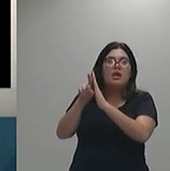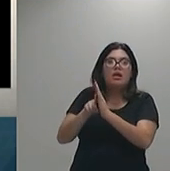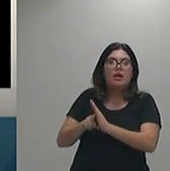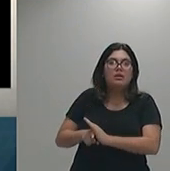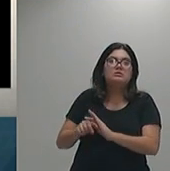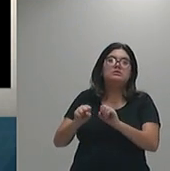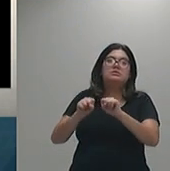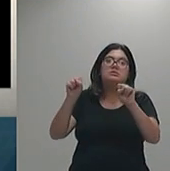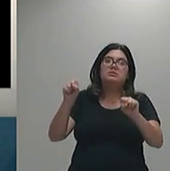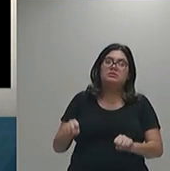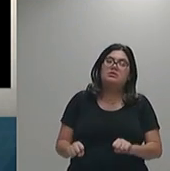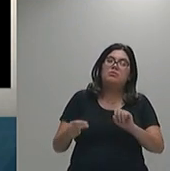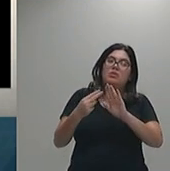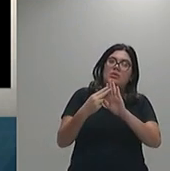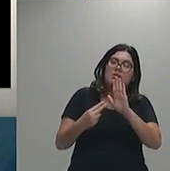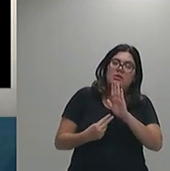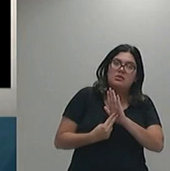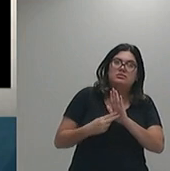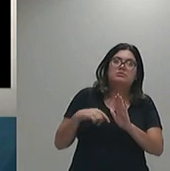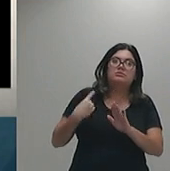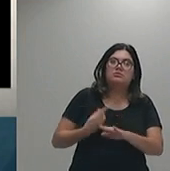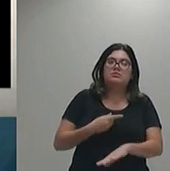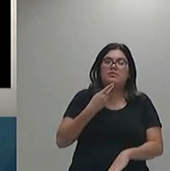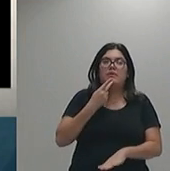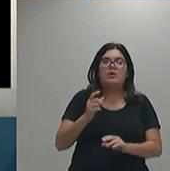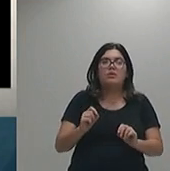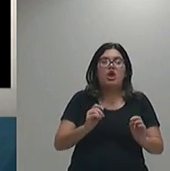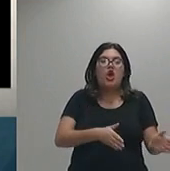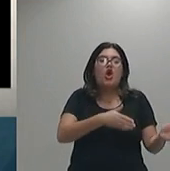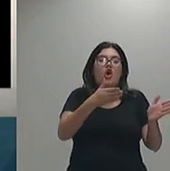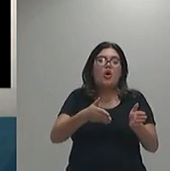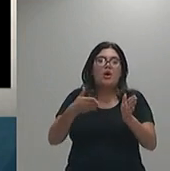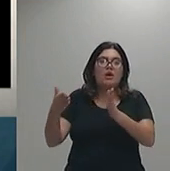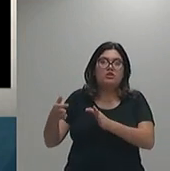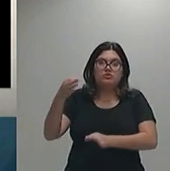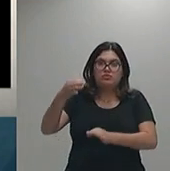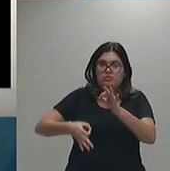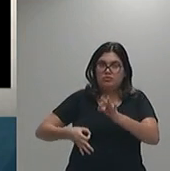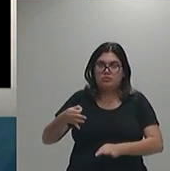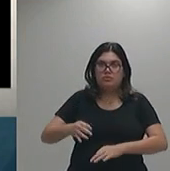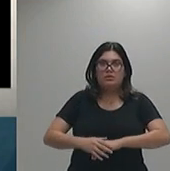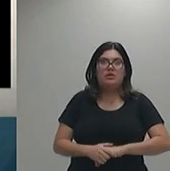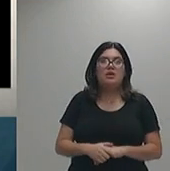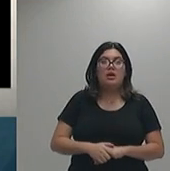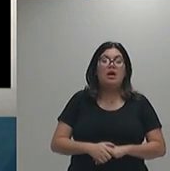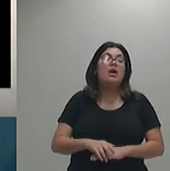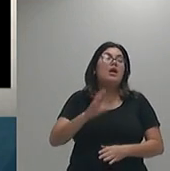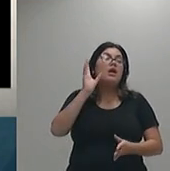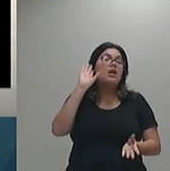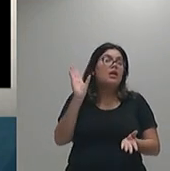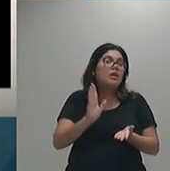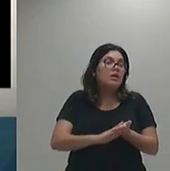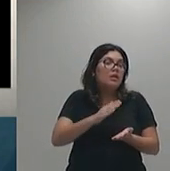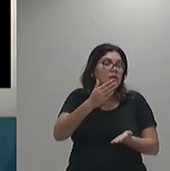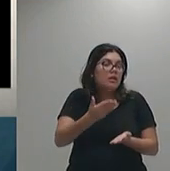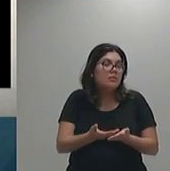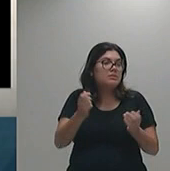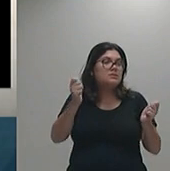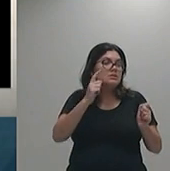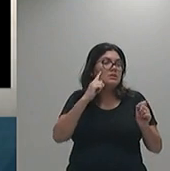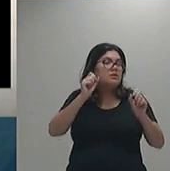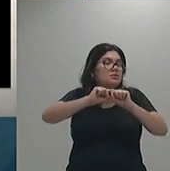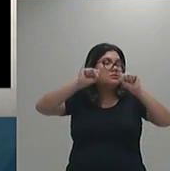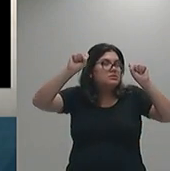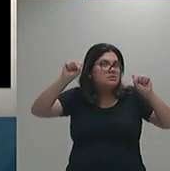que nós chamamos ordenamento jurídico a interpretar é a de ser sistemática de maneira aqui